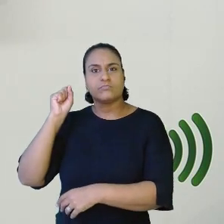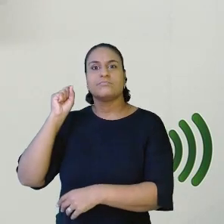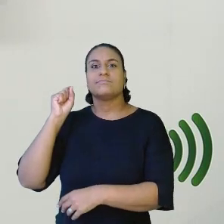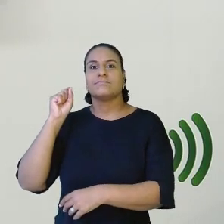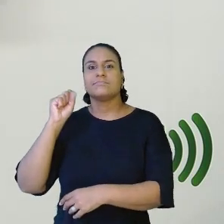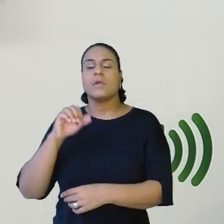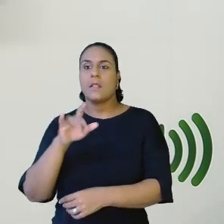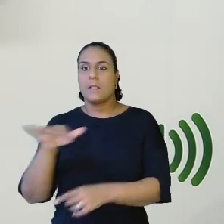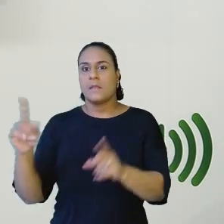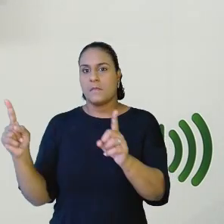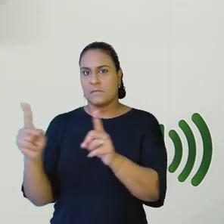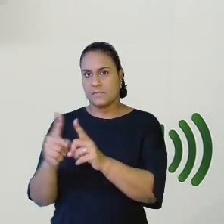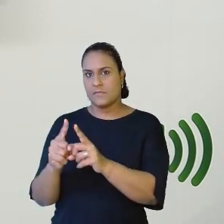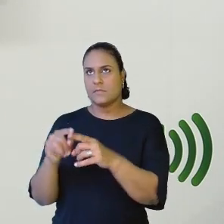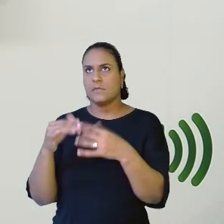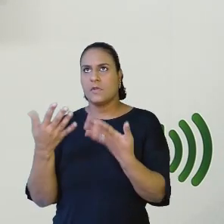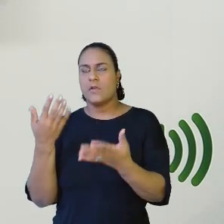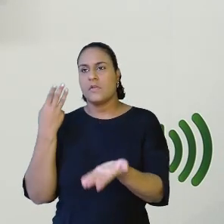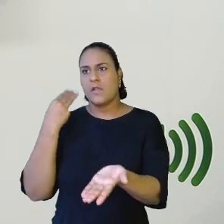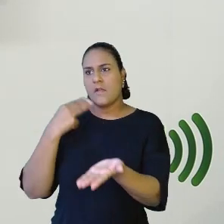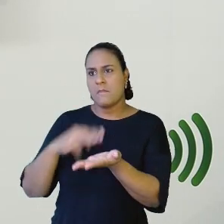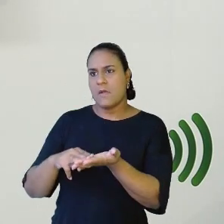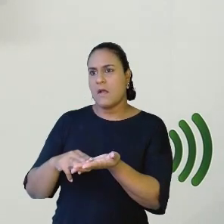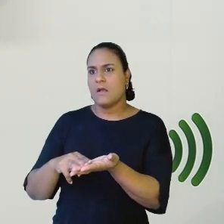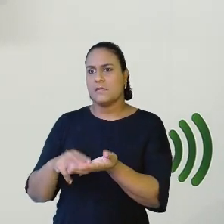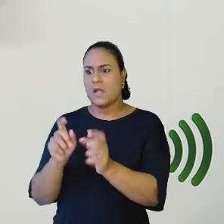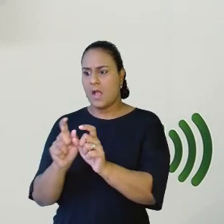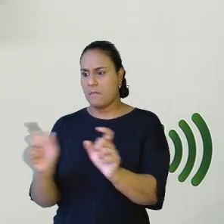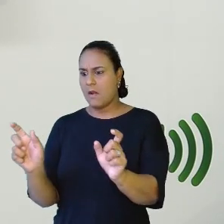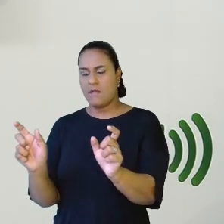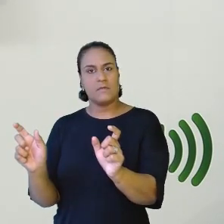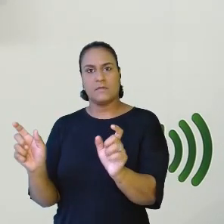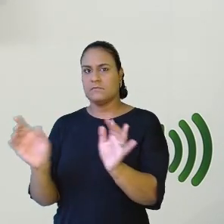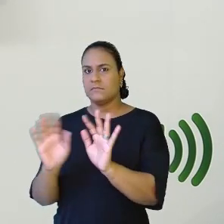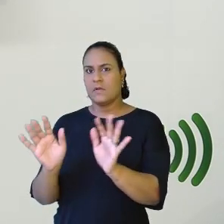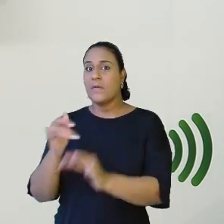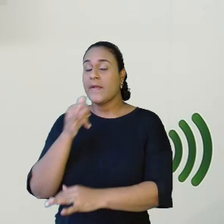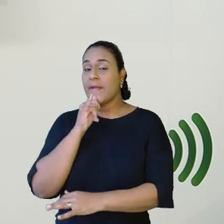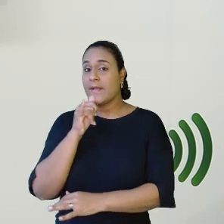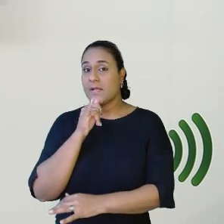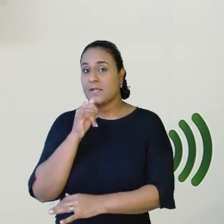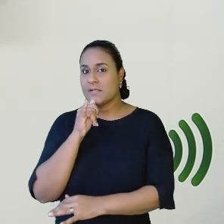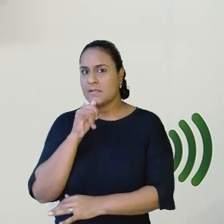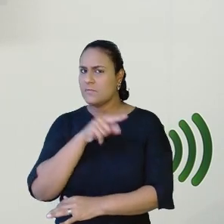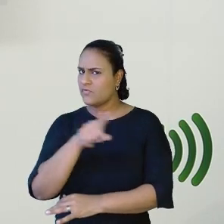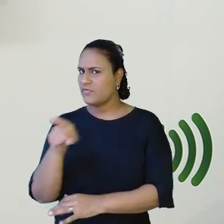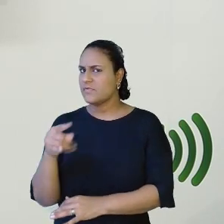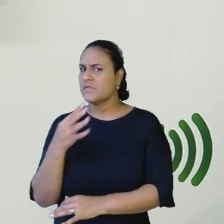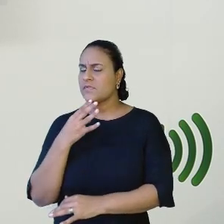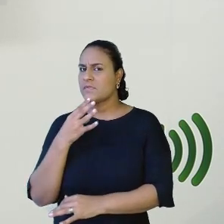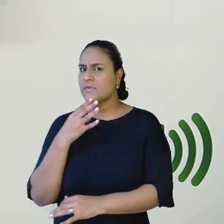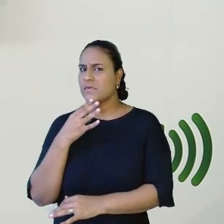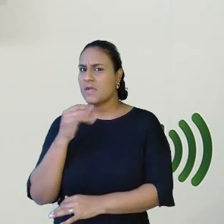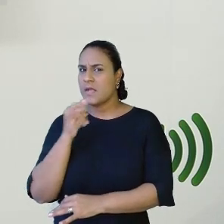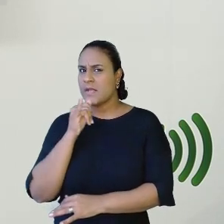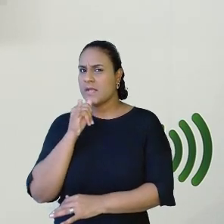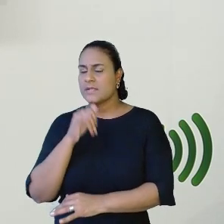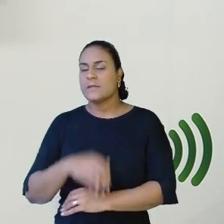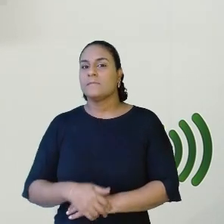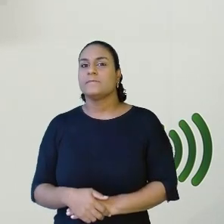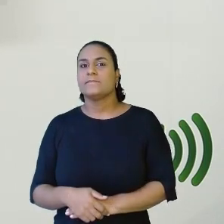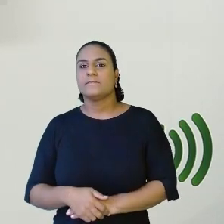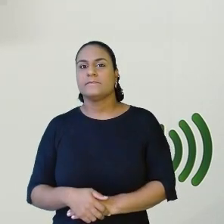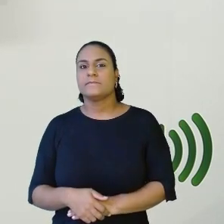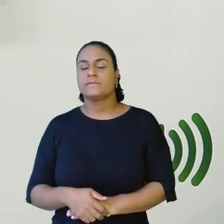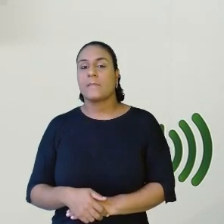vai falar nas nossas mensagens e a gente não coloca a palavra toda. Então, um exemplo assim que todo mundo conhece, um exemplo bem clássico. A